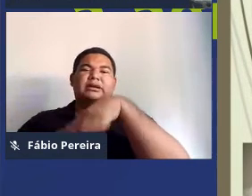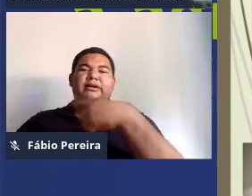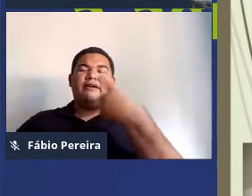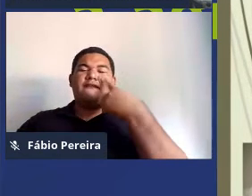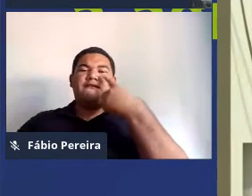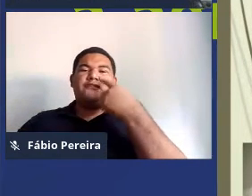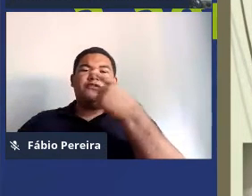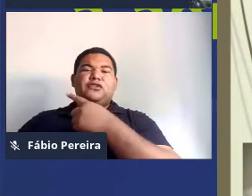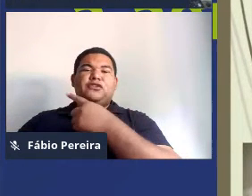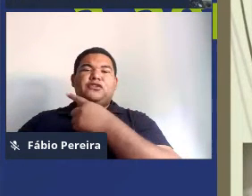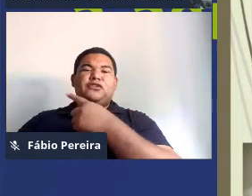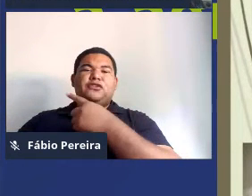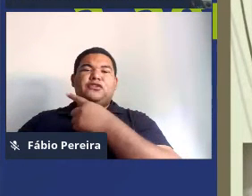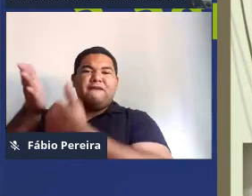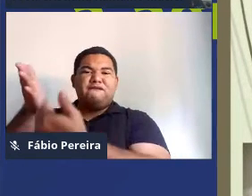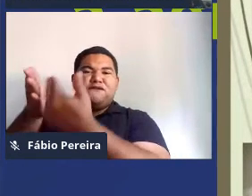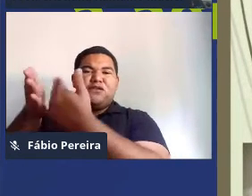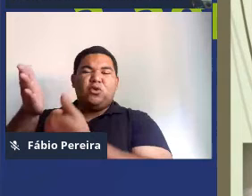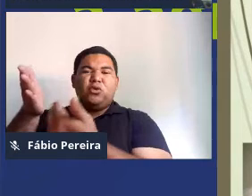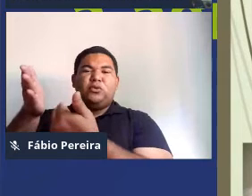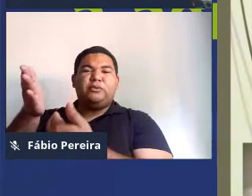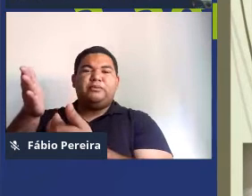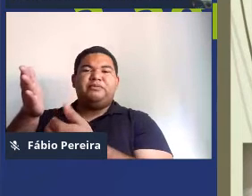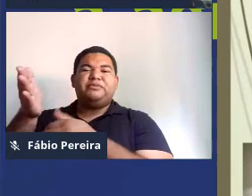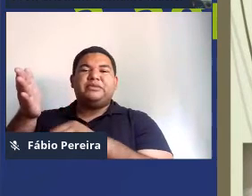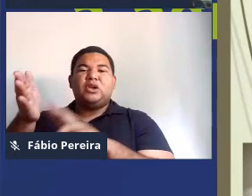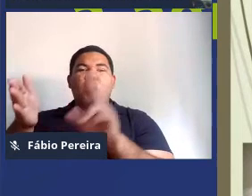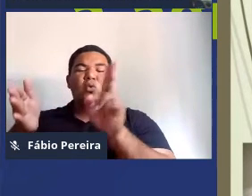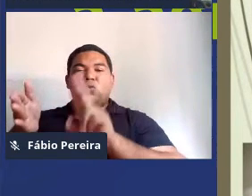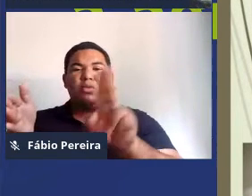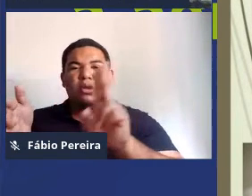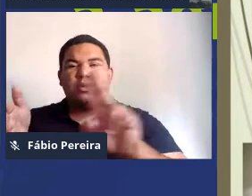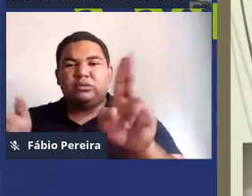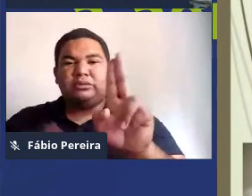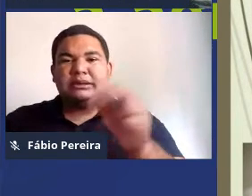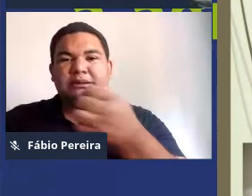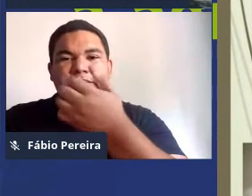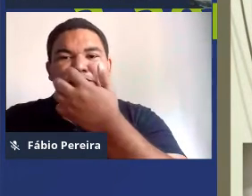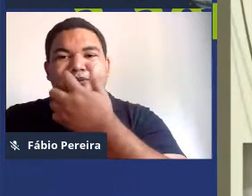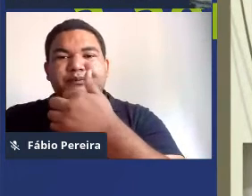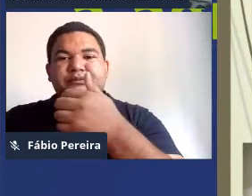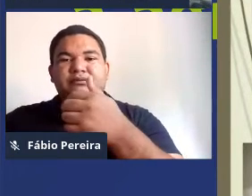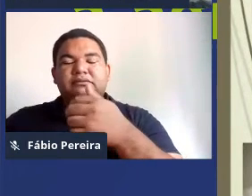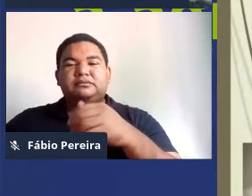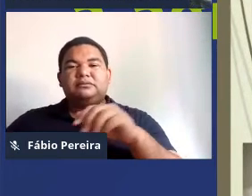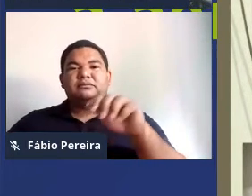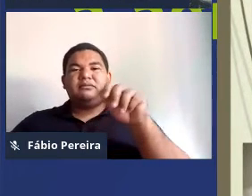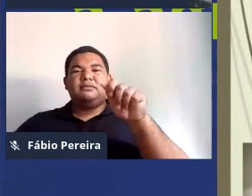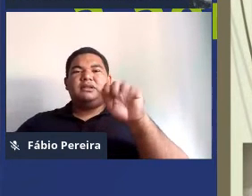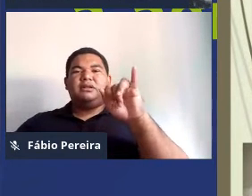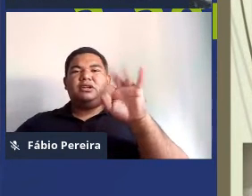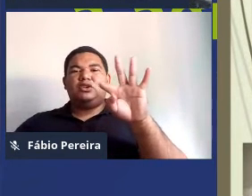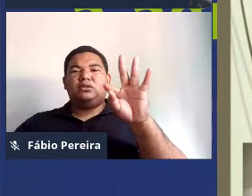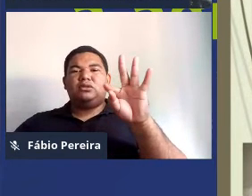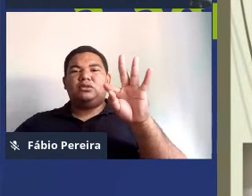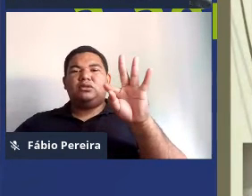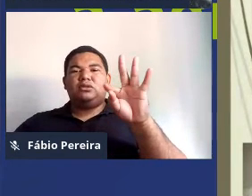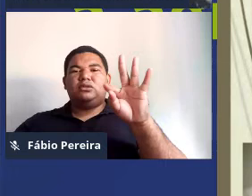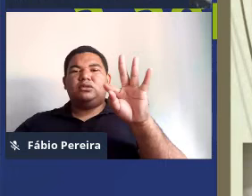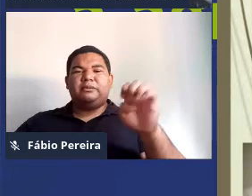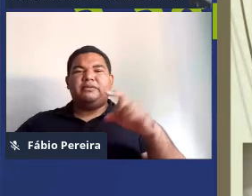aqui na esquerda é o Ion Torrent. Ela utiliza um chip. Então, ela tem o seguinte, a gente estuda